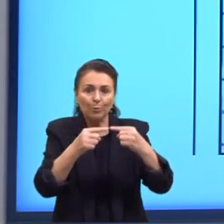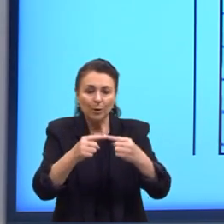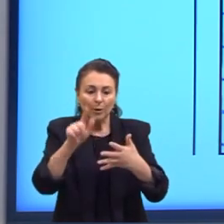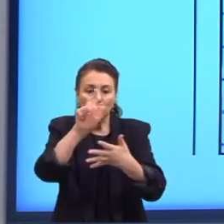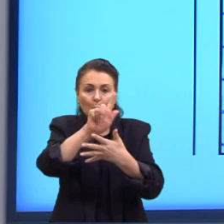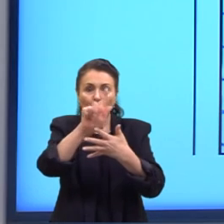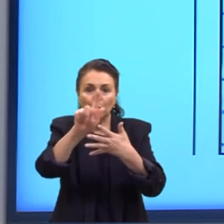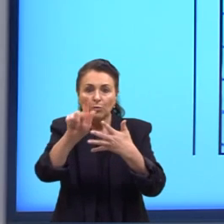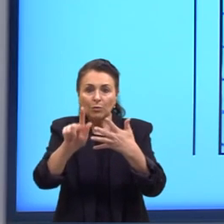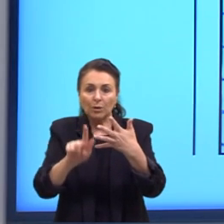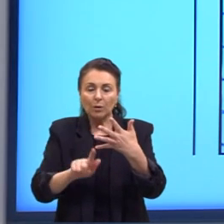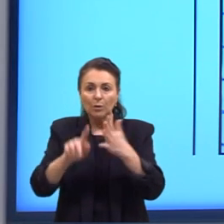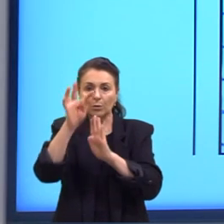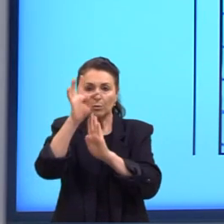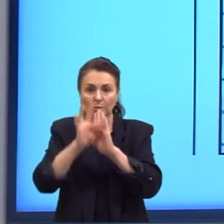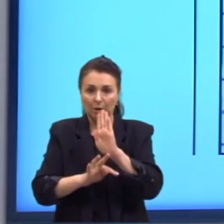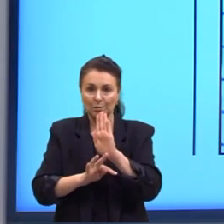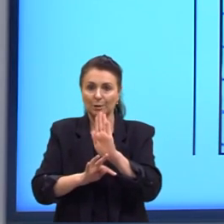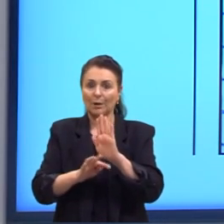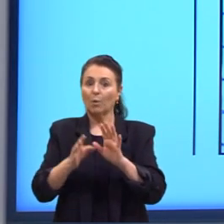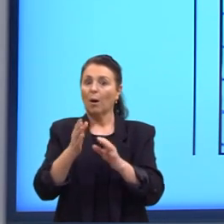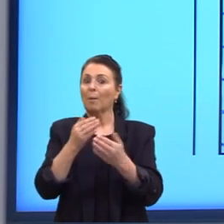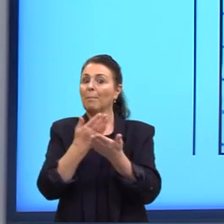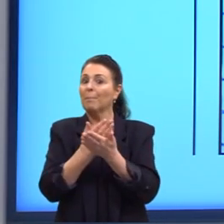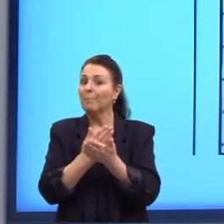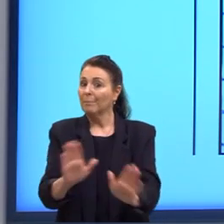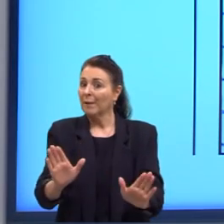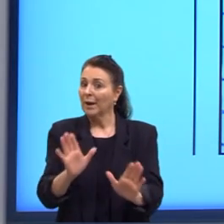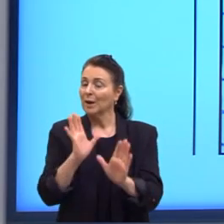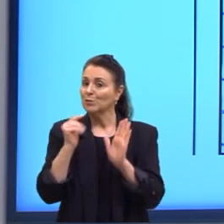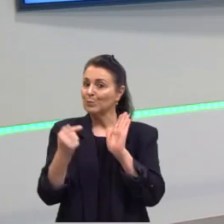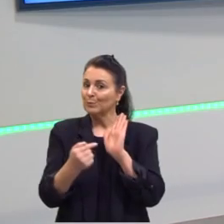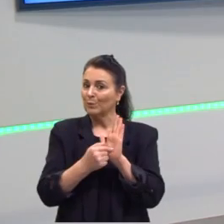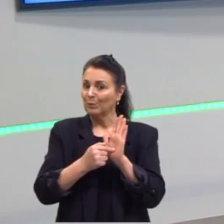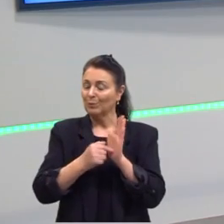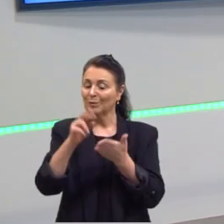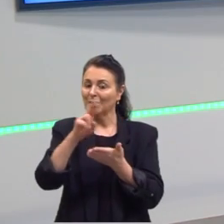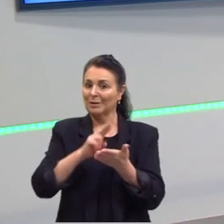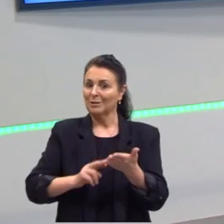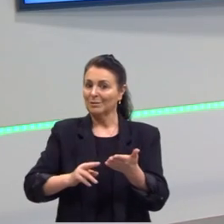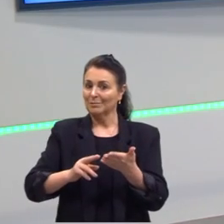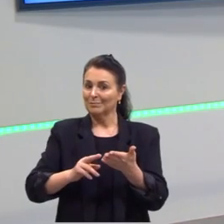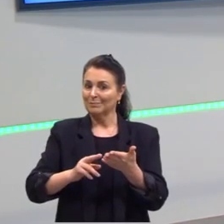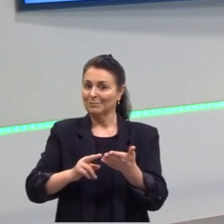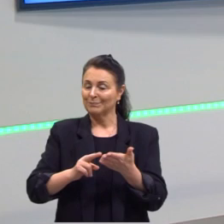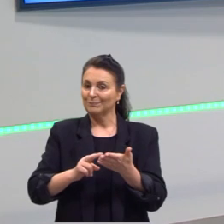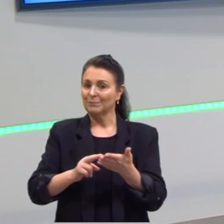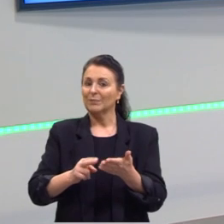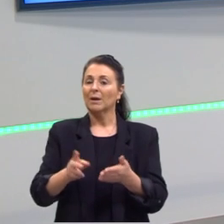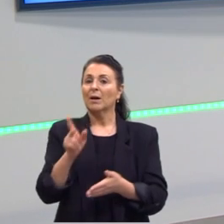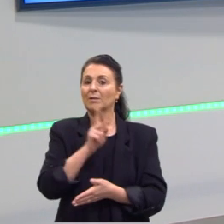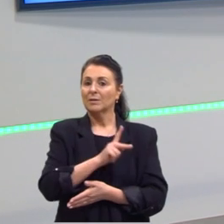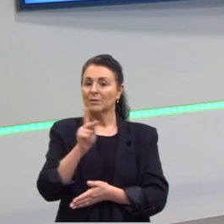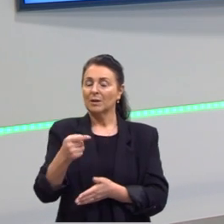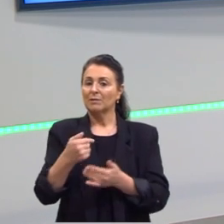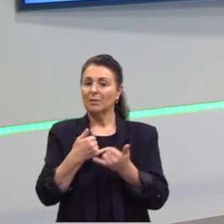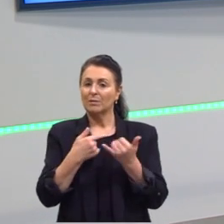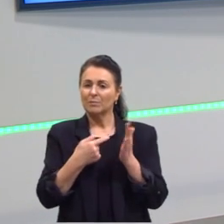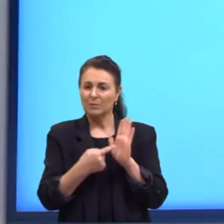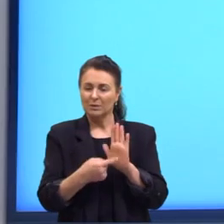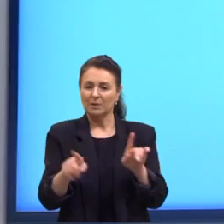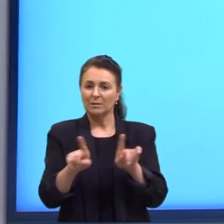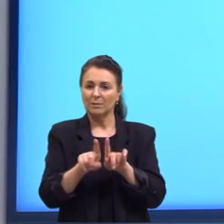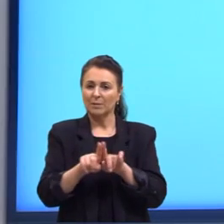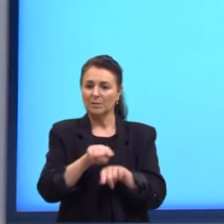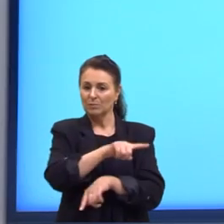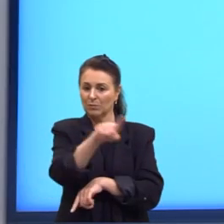ao gênero como desconta aí nas nossas redações do ENEM o que que eu trouxe um exemplo vocês